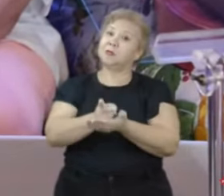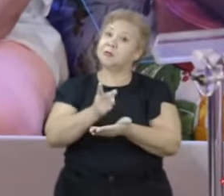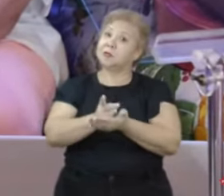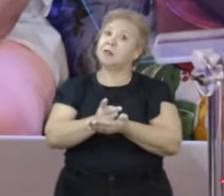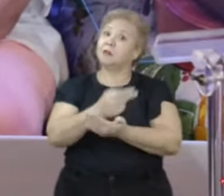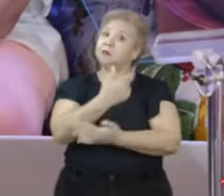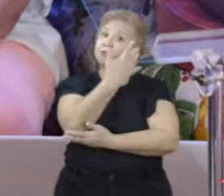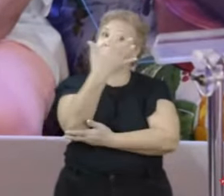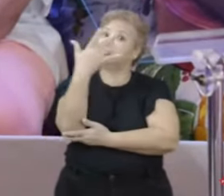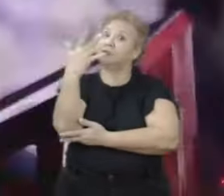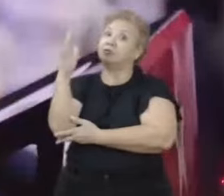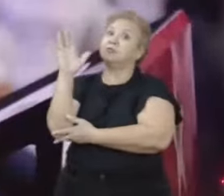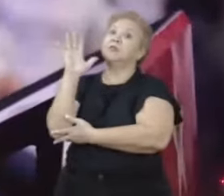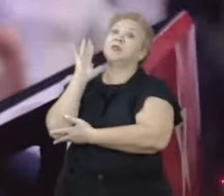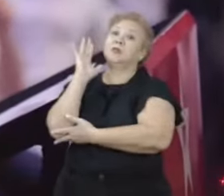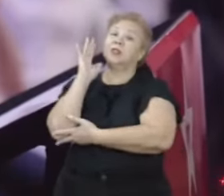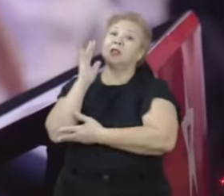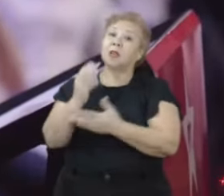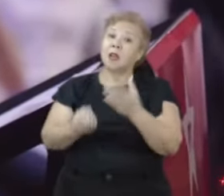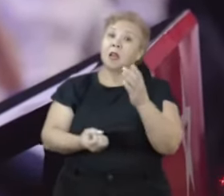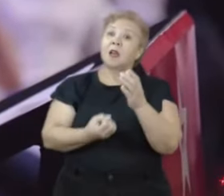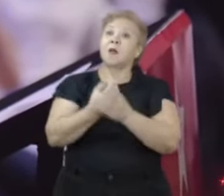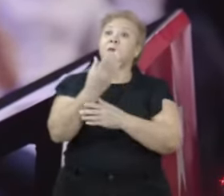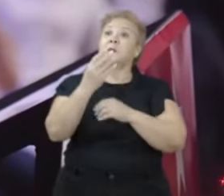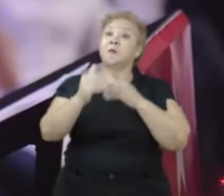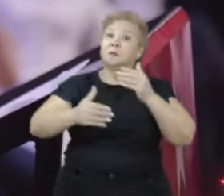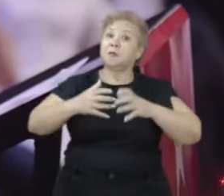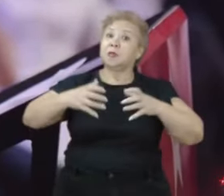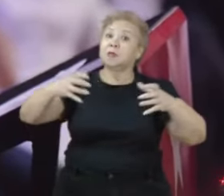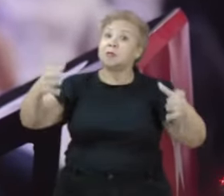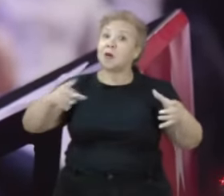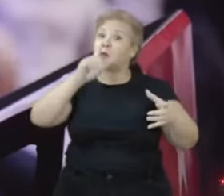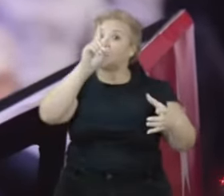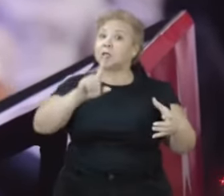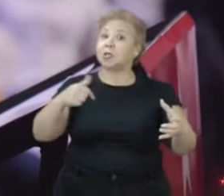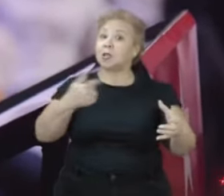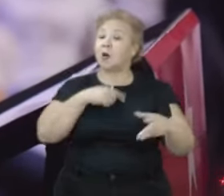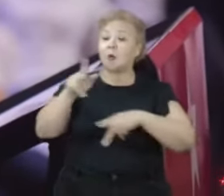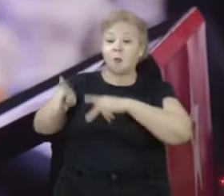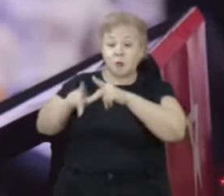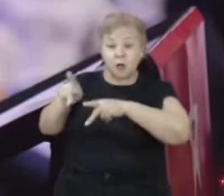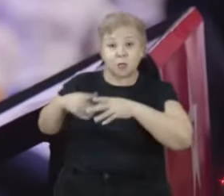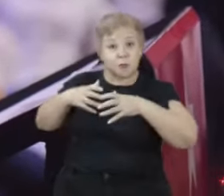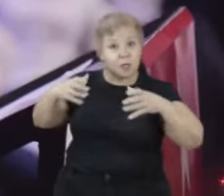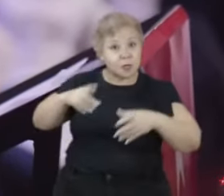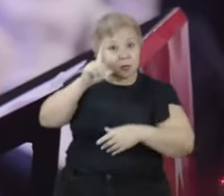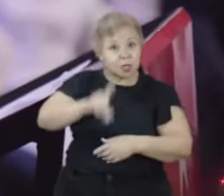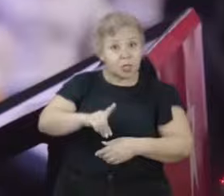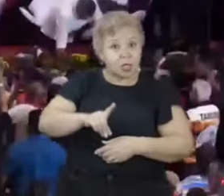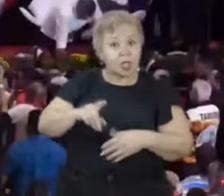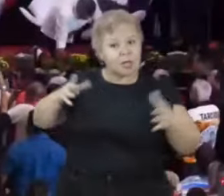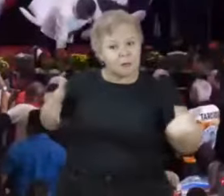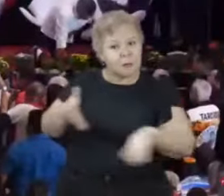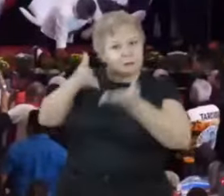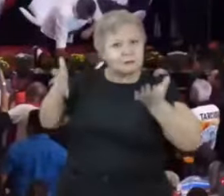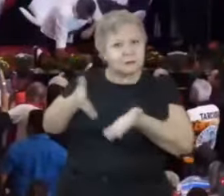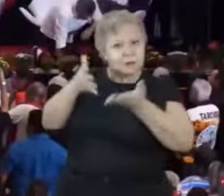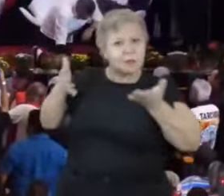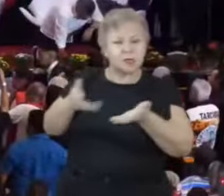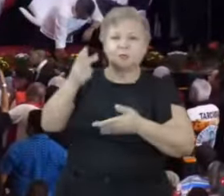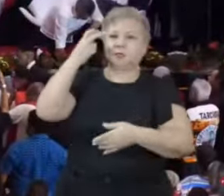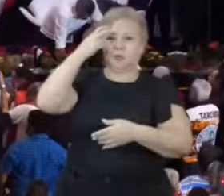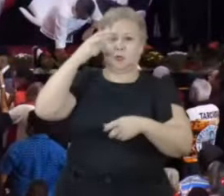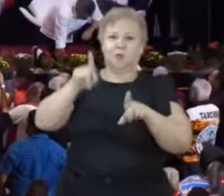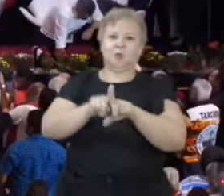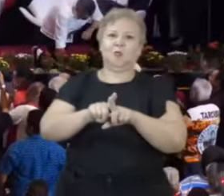ambiente, pela ampliação de todos os avanços e direitos da nossa população, e pelo incentivo à cultura,